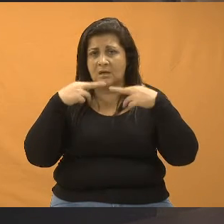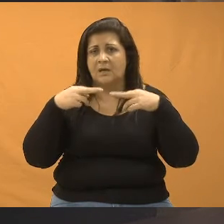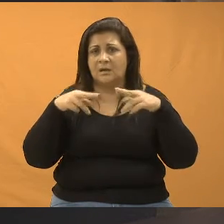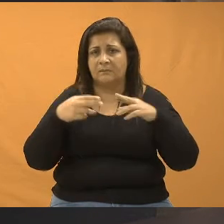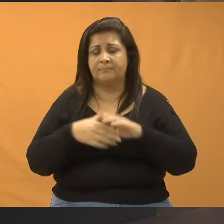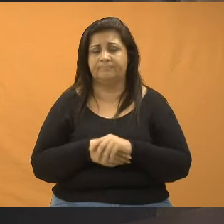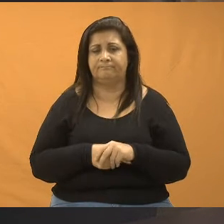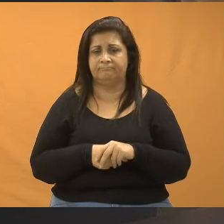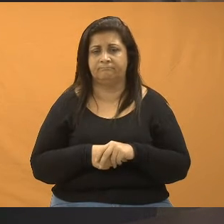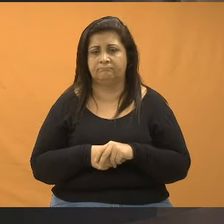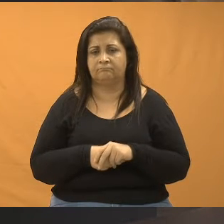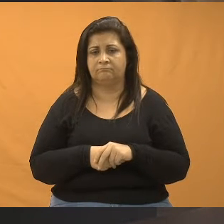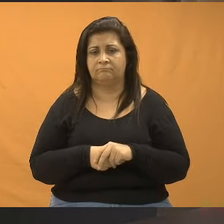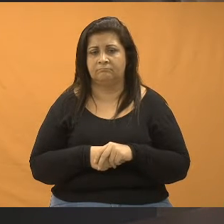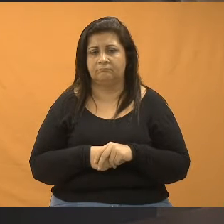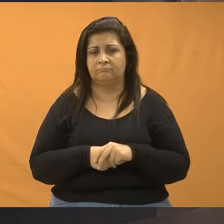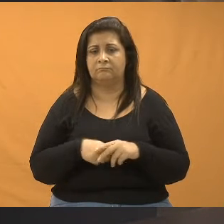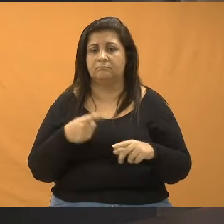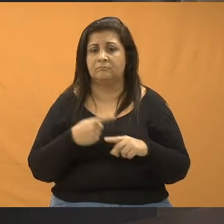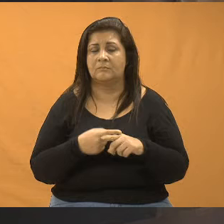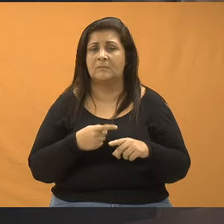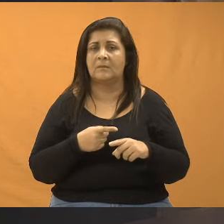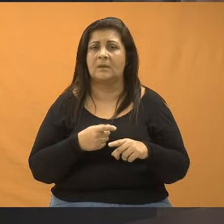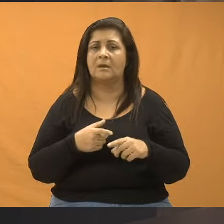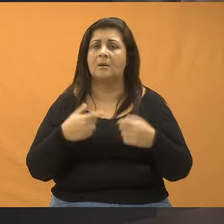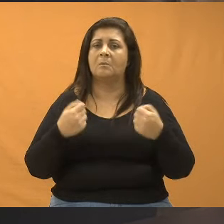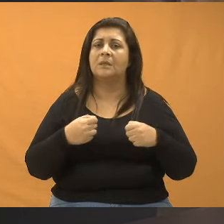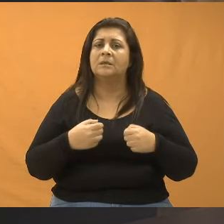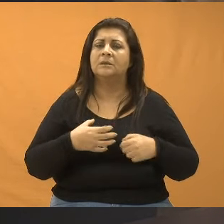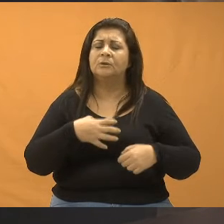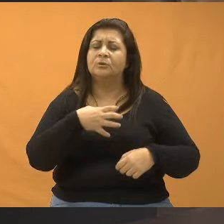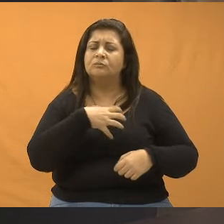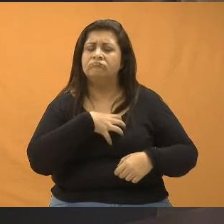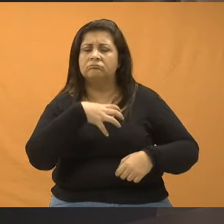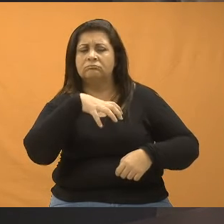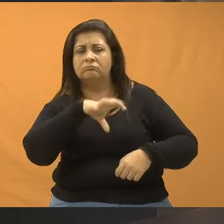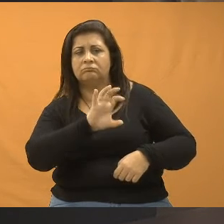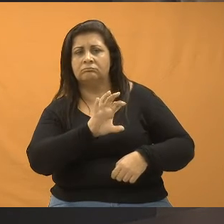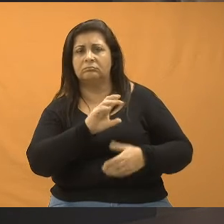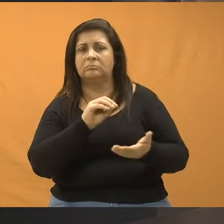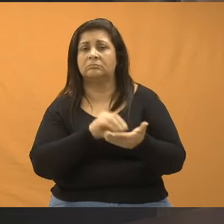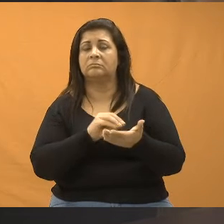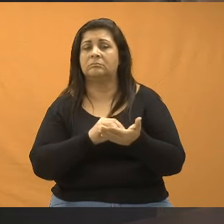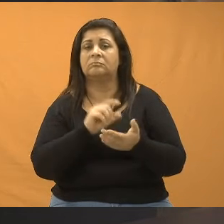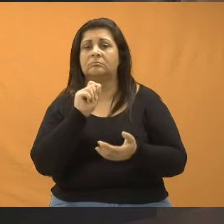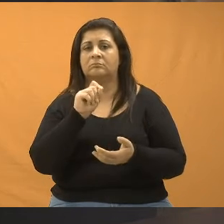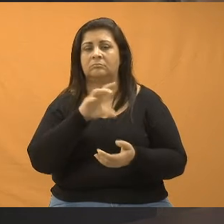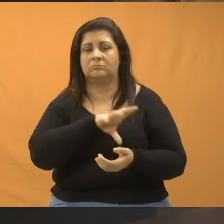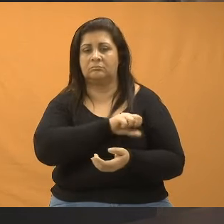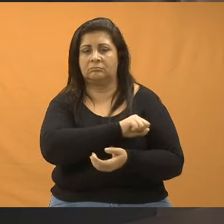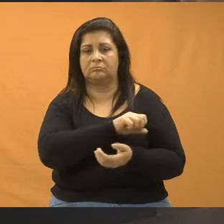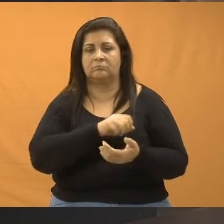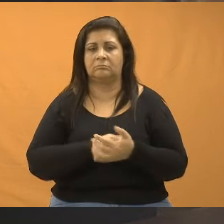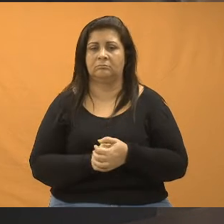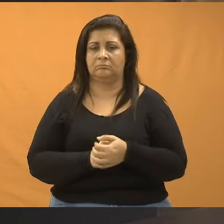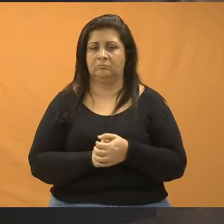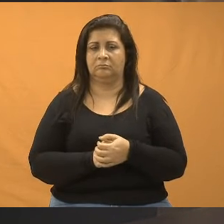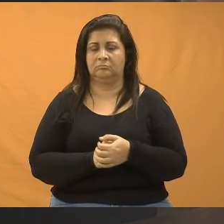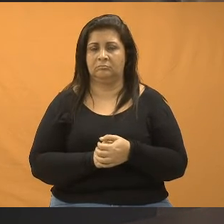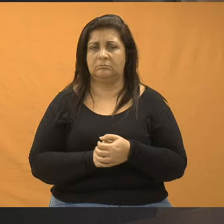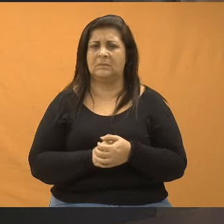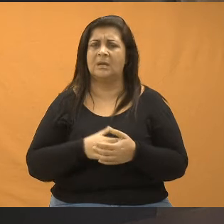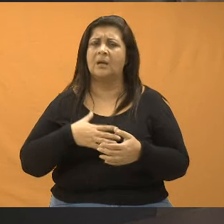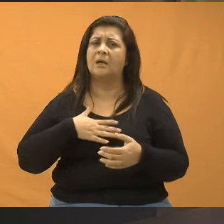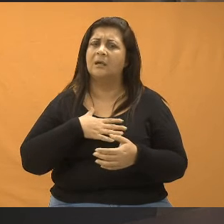é? Porque é o que eu falo, o atendimento tem que ser humanizado. O que falta entre as pessoas é amor, não é? É aquela